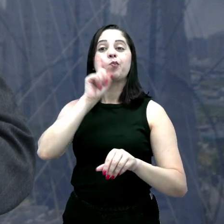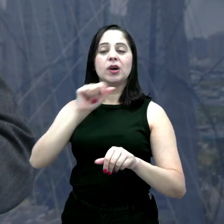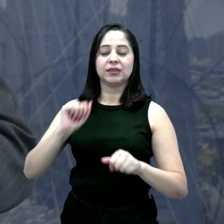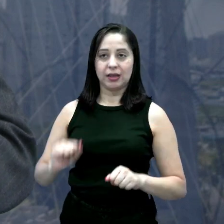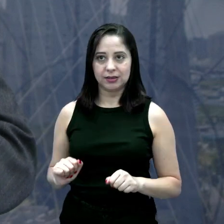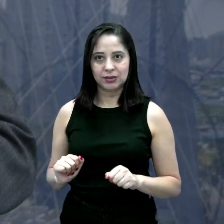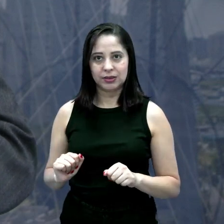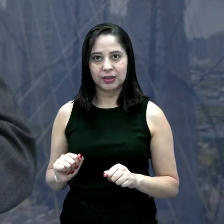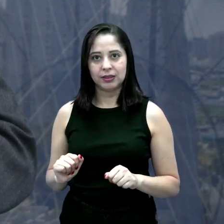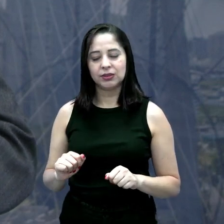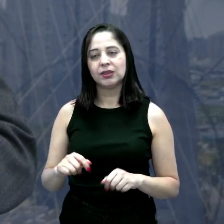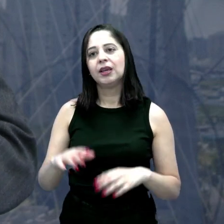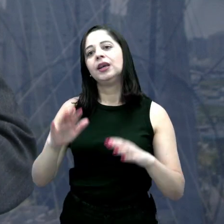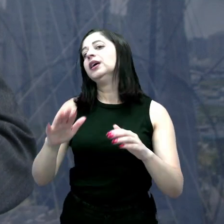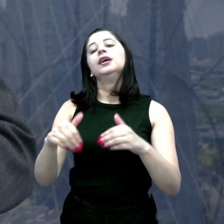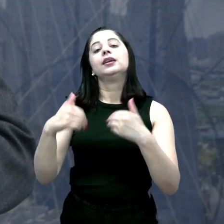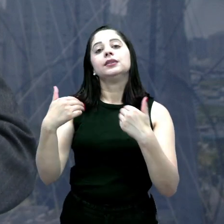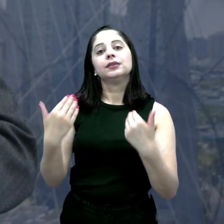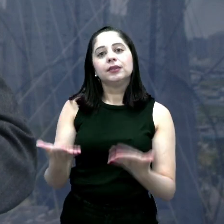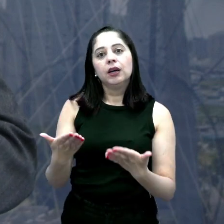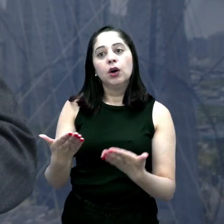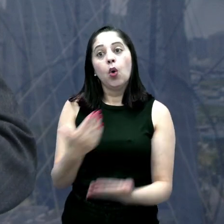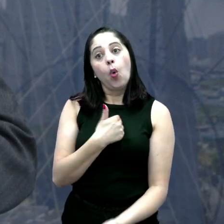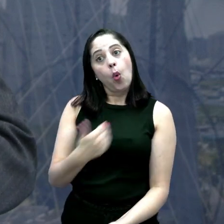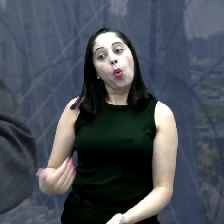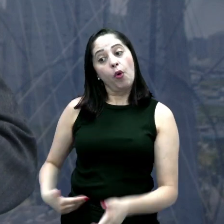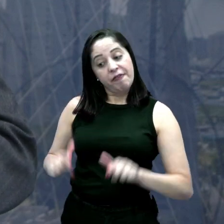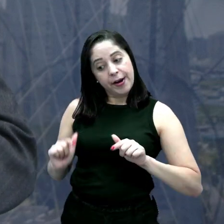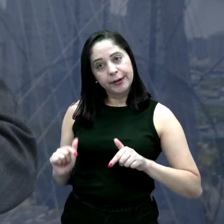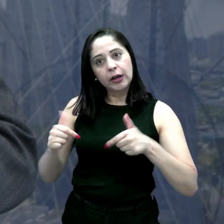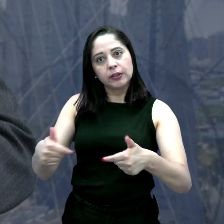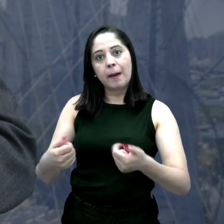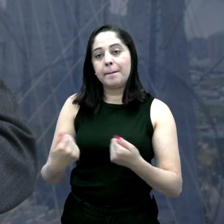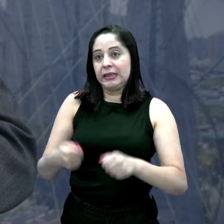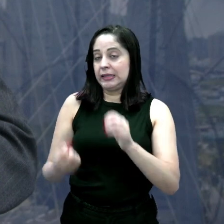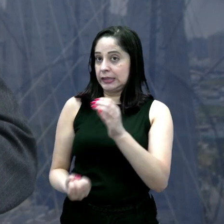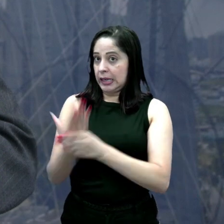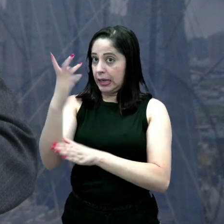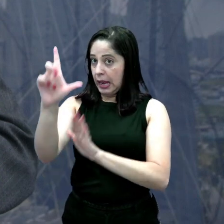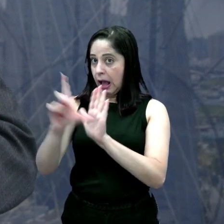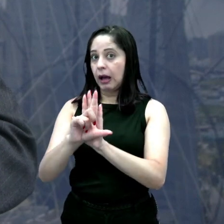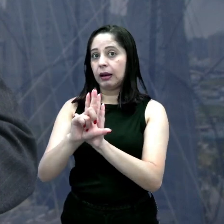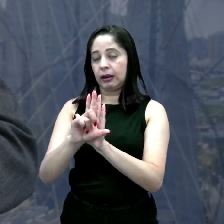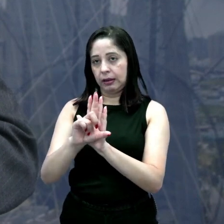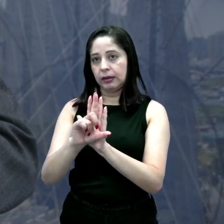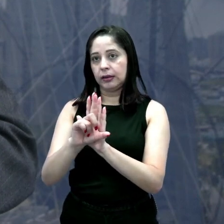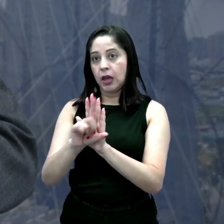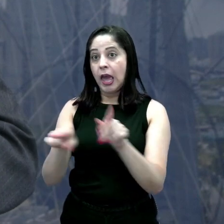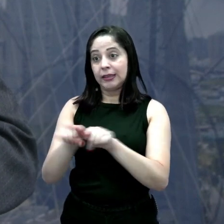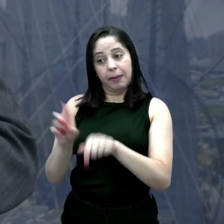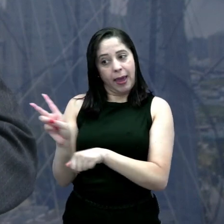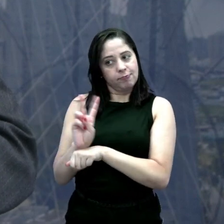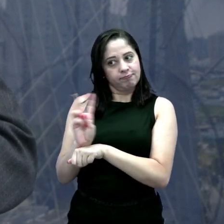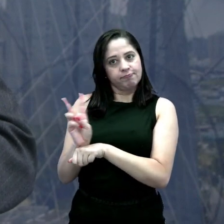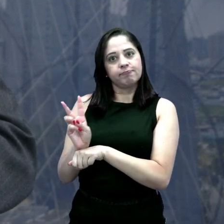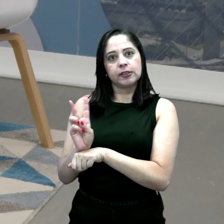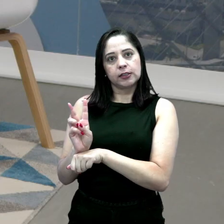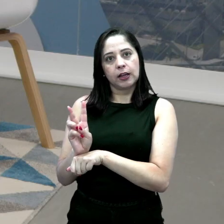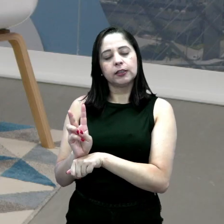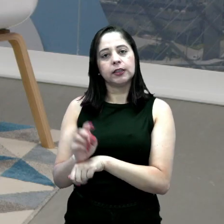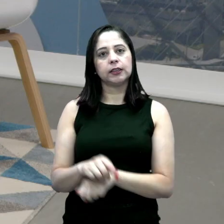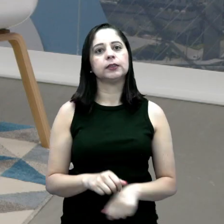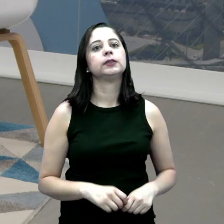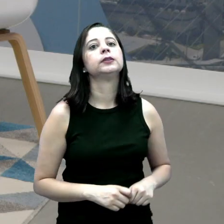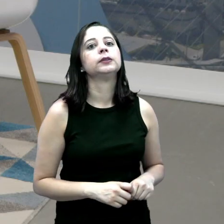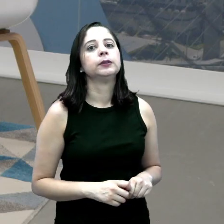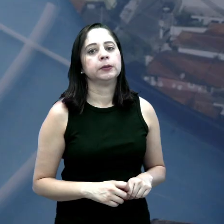E é isso que é engraçado, como que a política pública ela é importante na lei, mas ela precisa ser importante também na fiscalização. Sim, sem